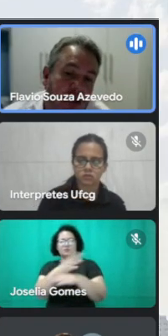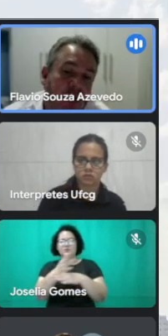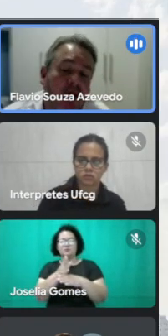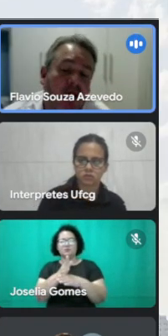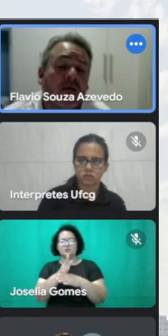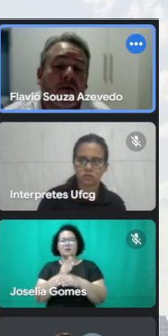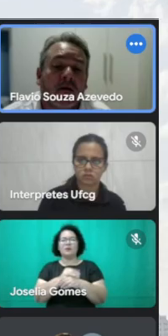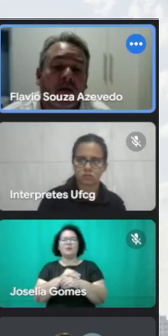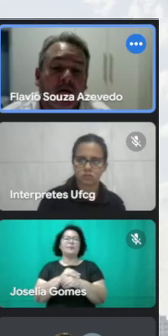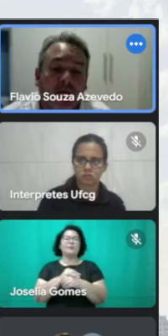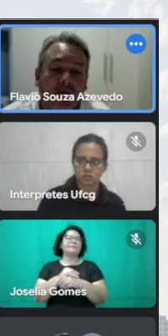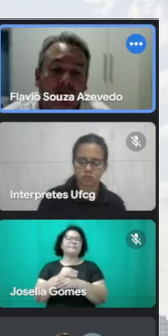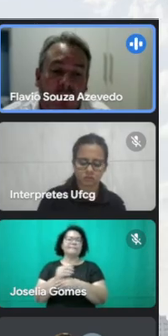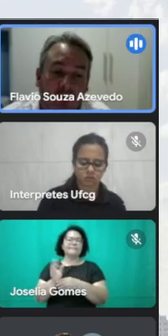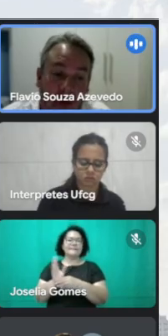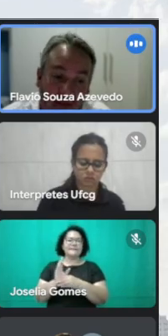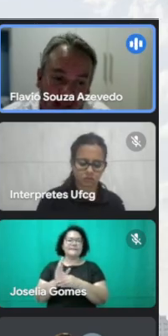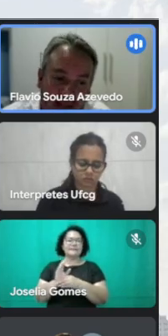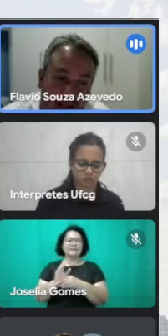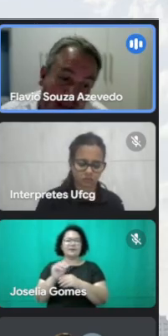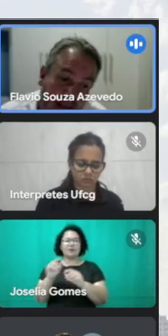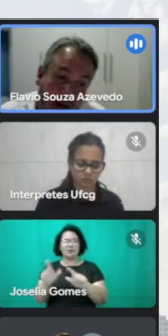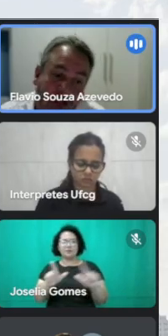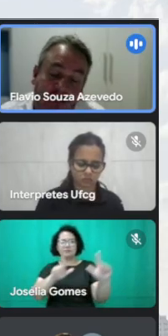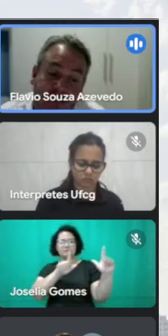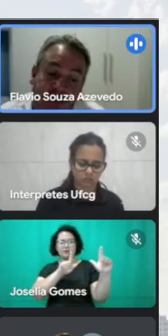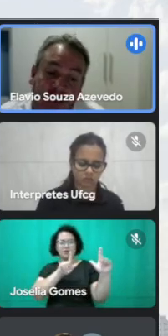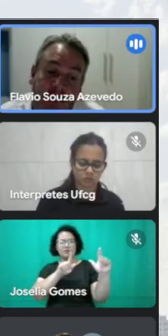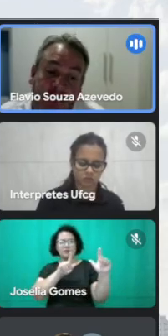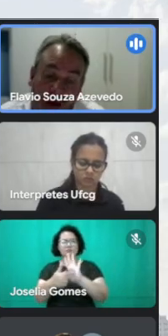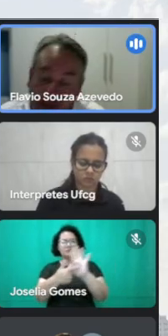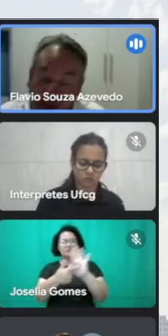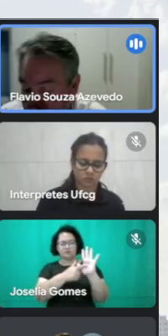da Bahia é uma parte da cidade, e a parte